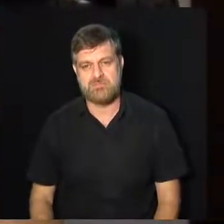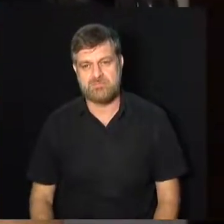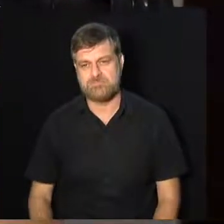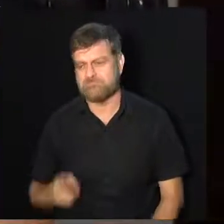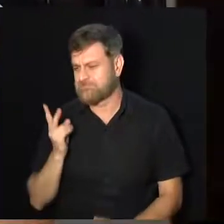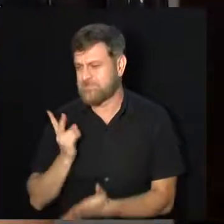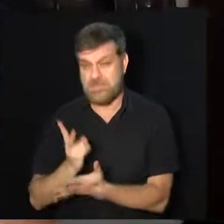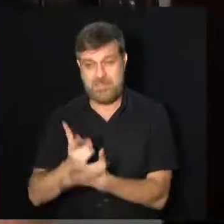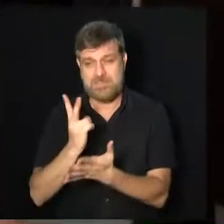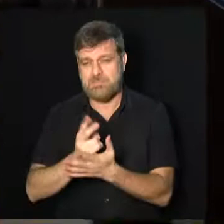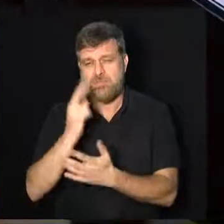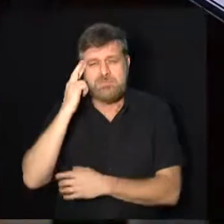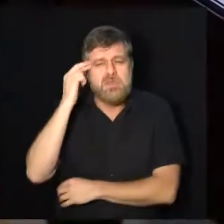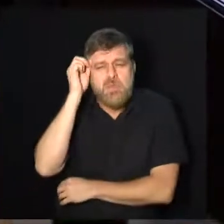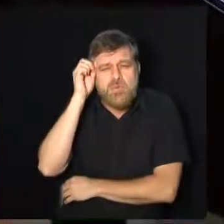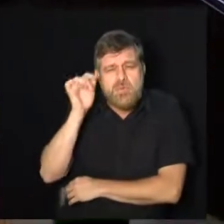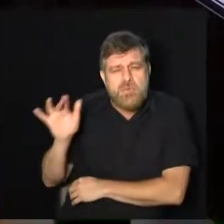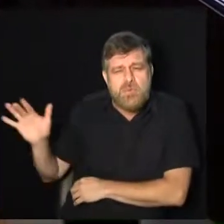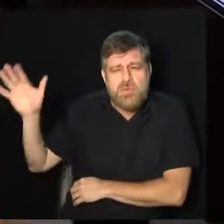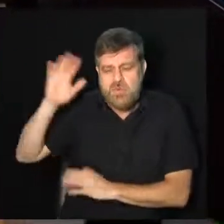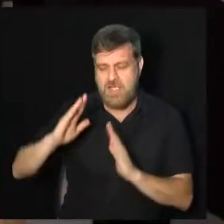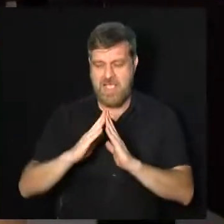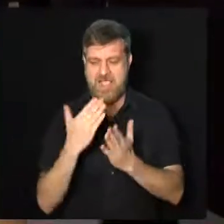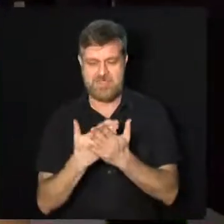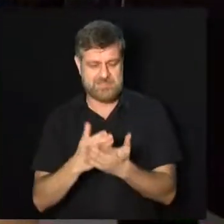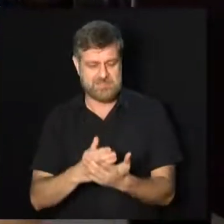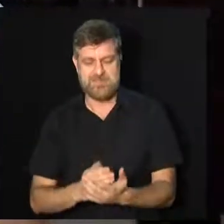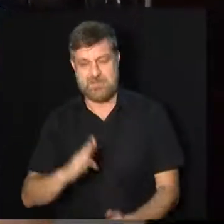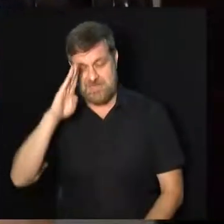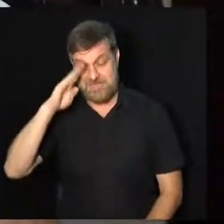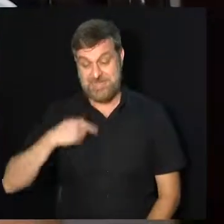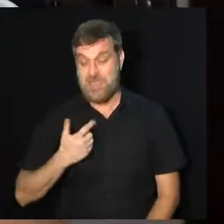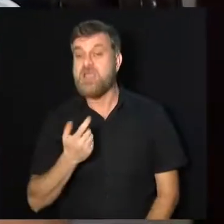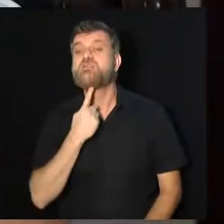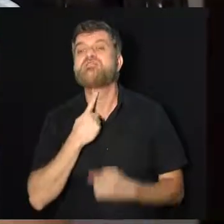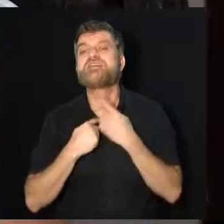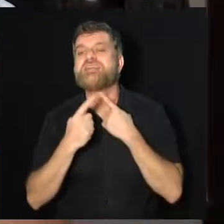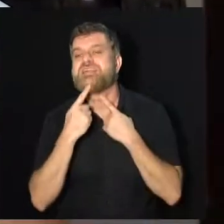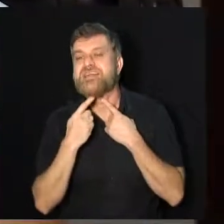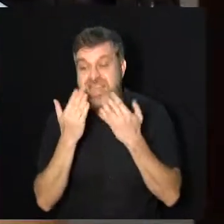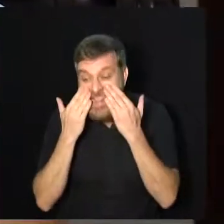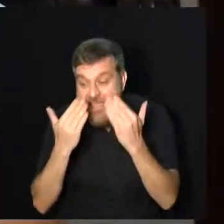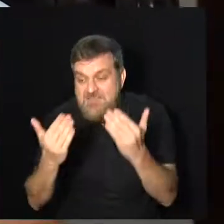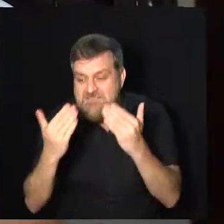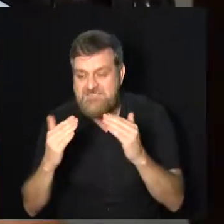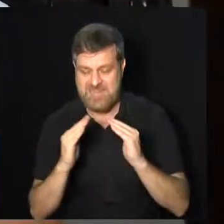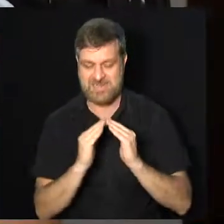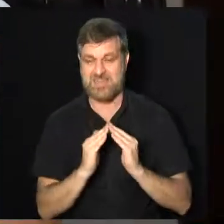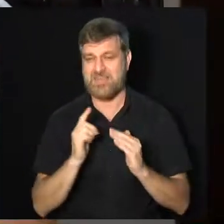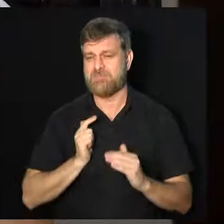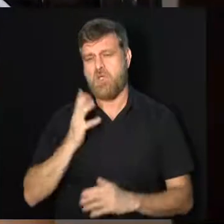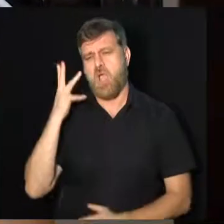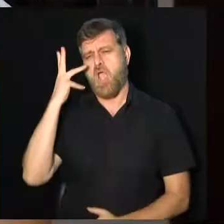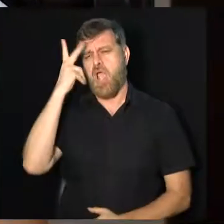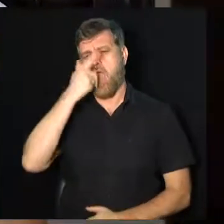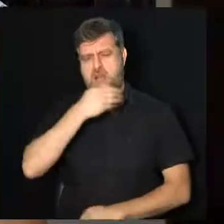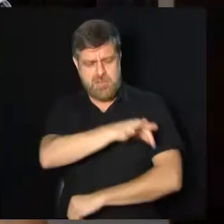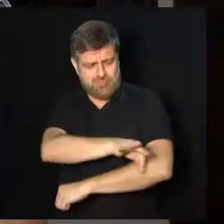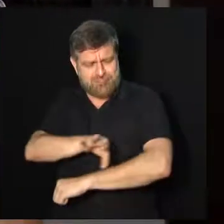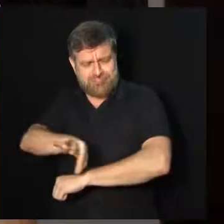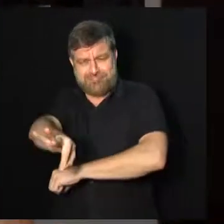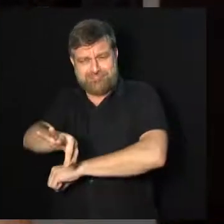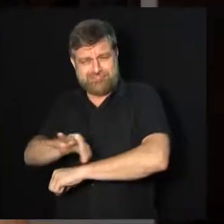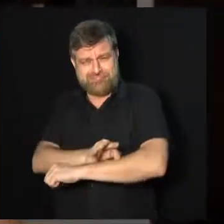sempre foi o meu sonho morar em frente à escola preparatória, porque ela é linda, a arquitetura